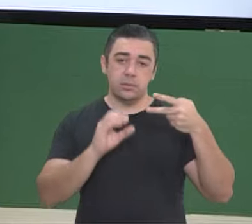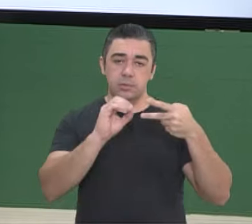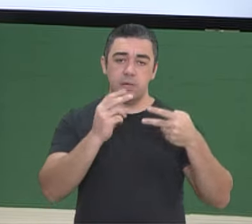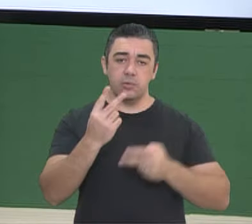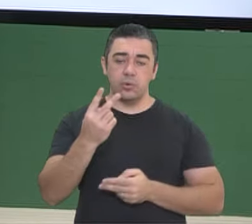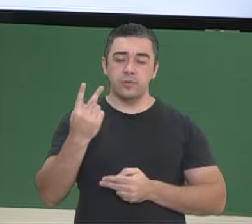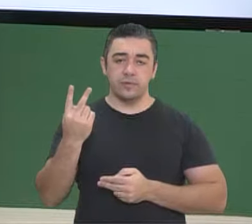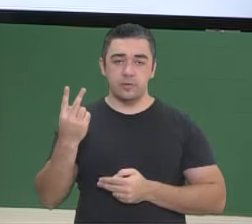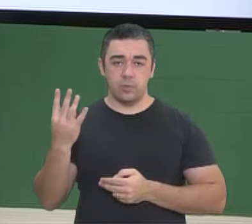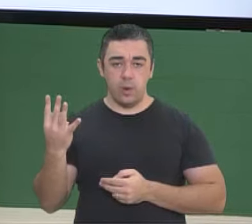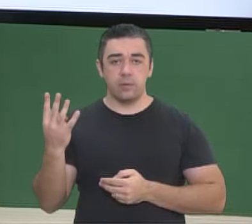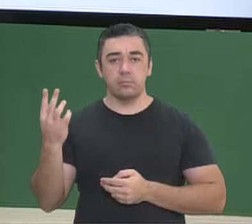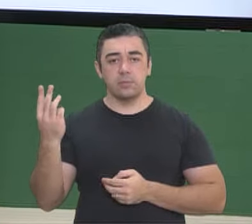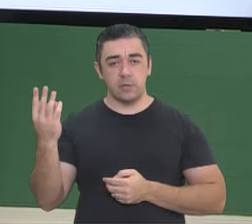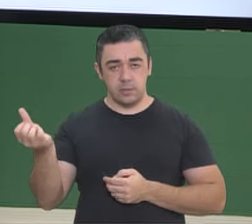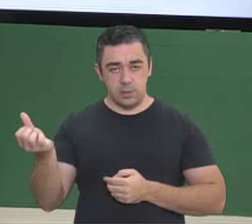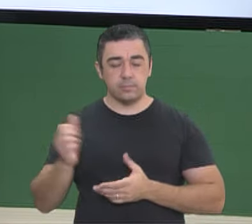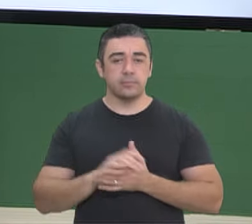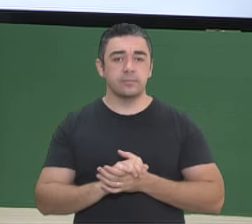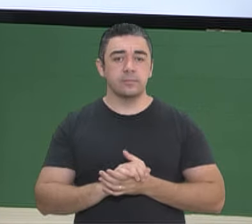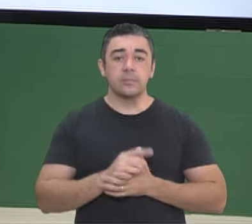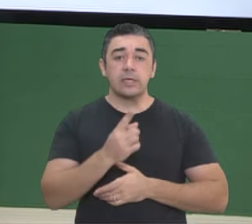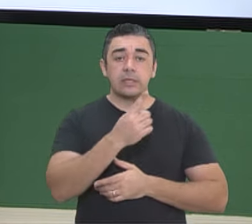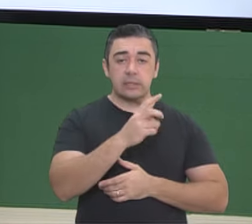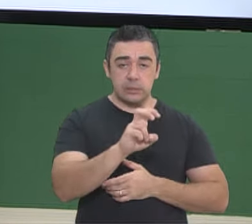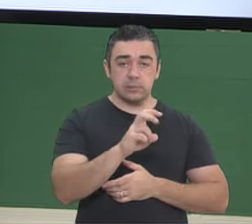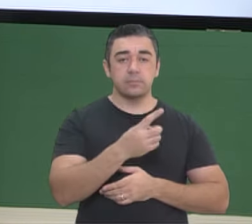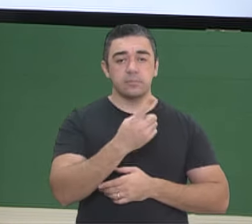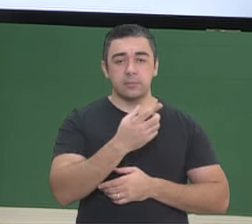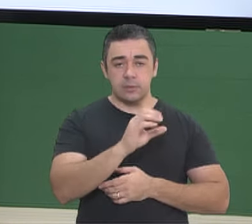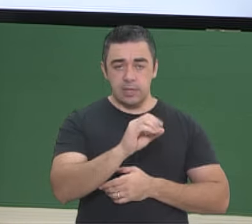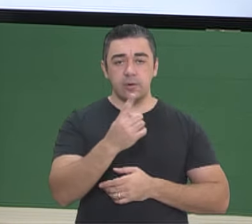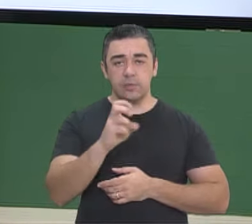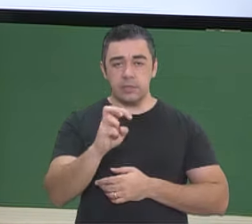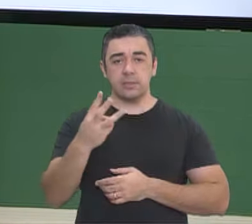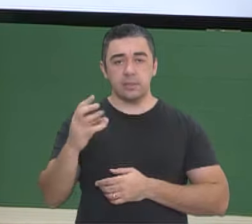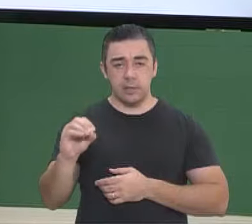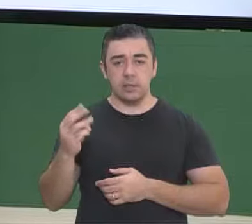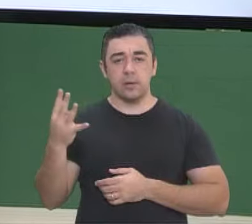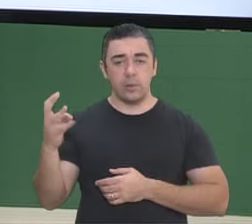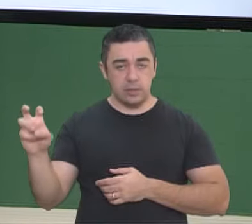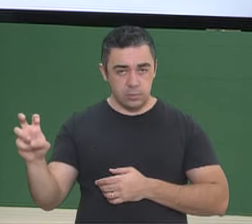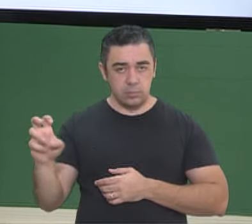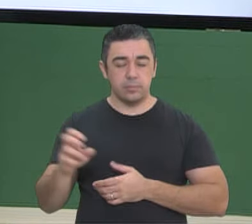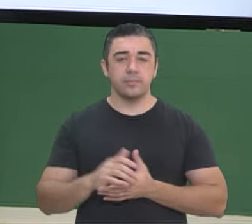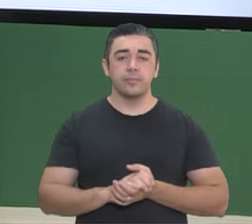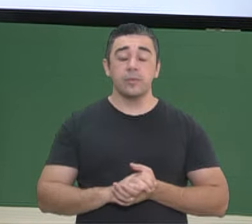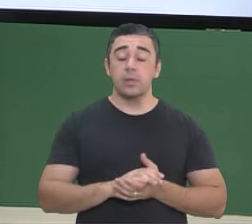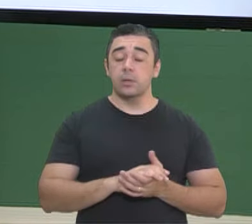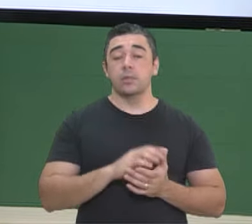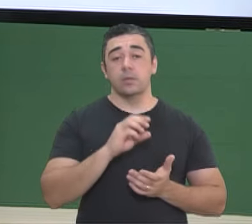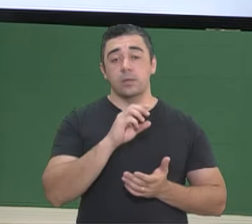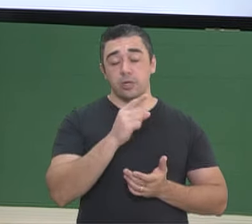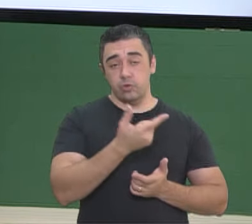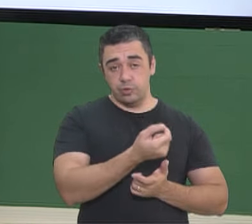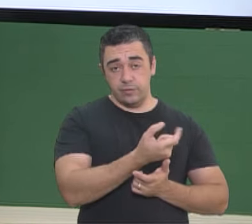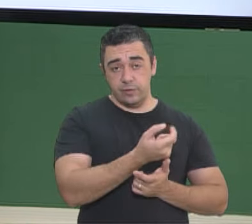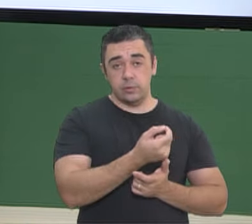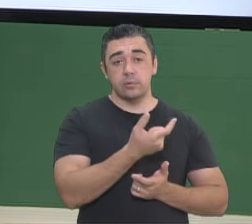24, 36. Múltiplo de 15, 0, 15, 30, 45 e assim vai. E o múltiplo de